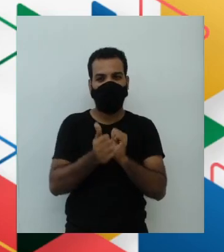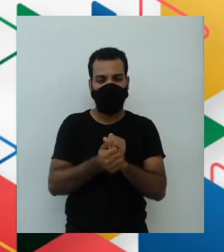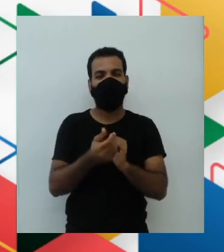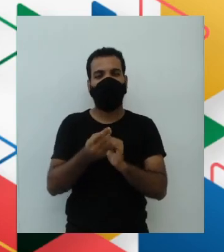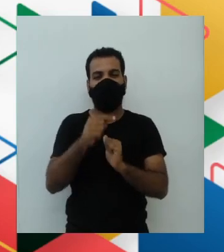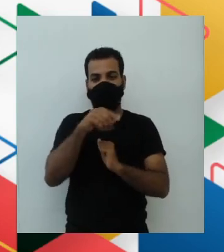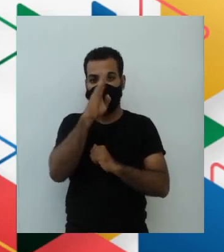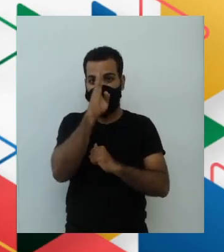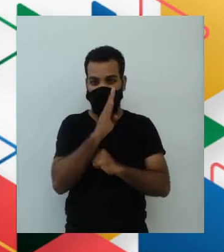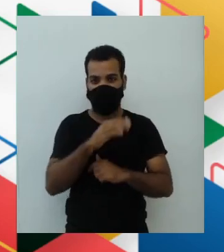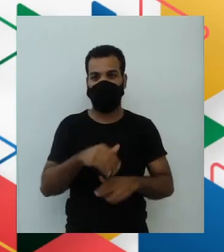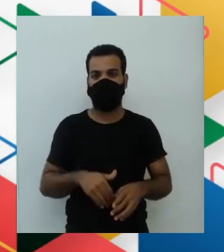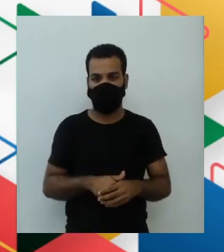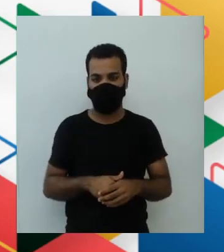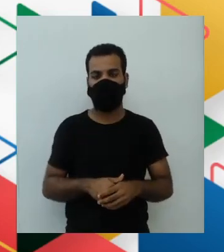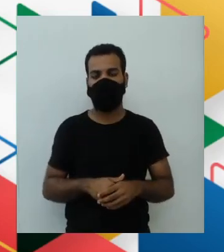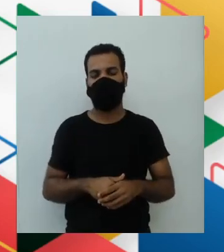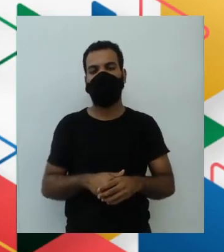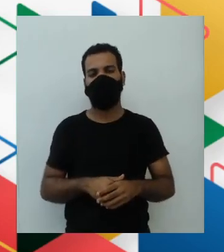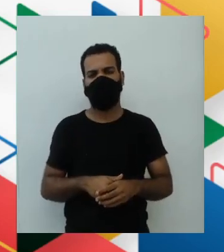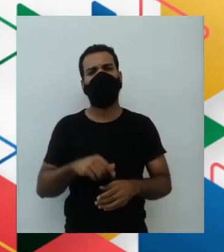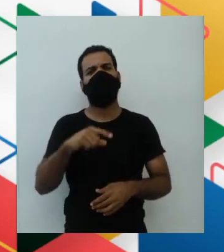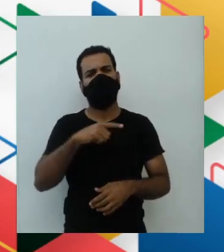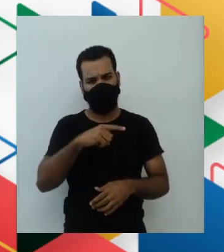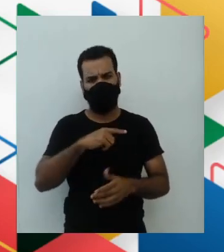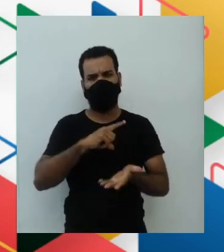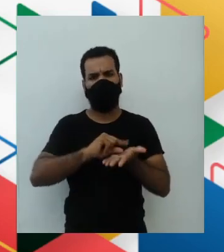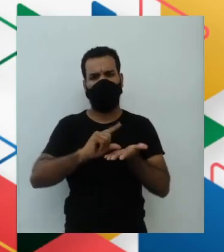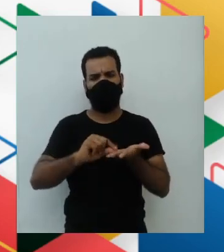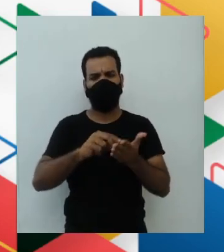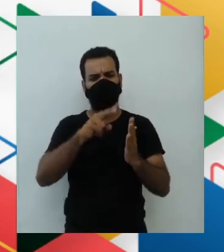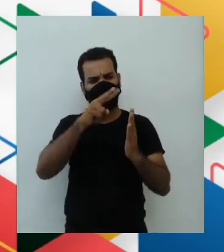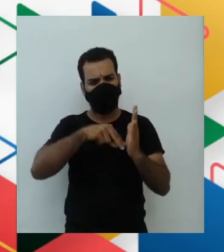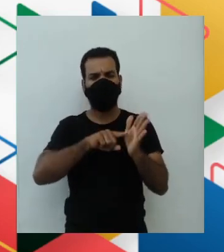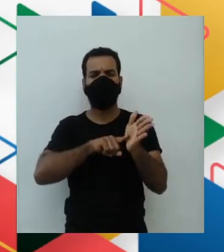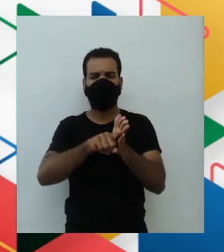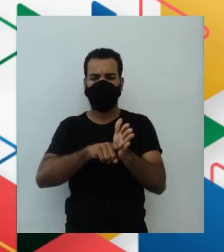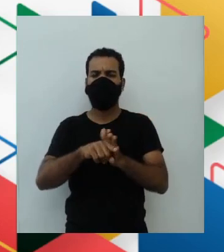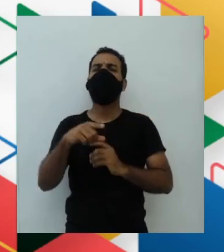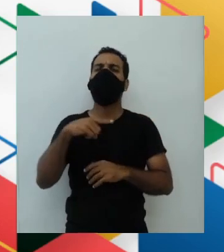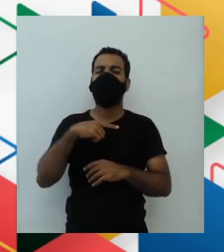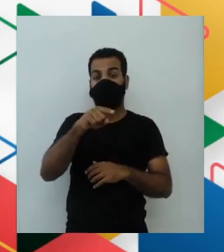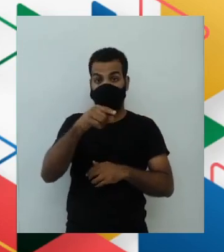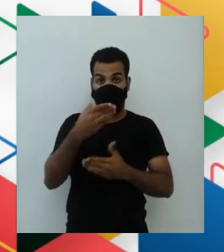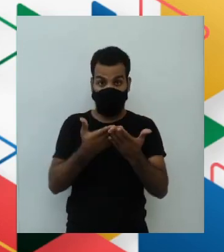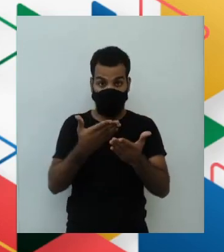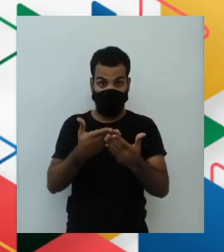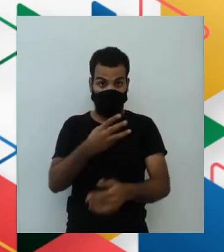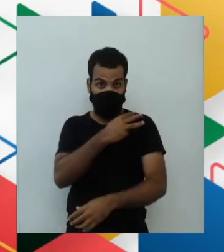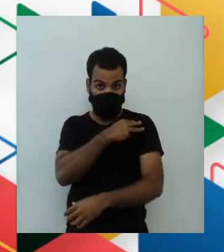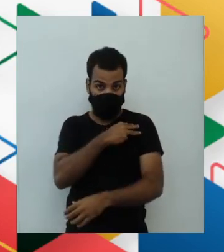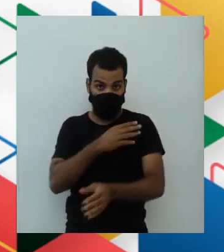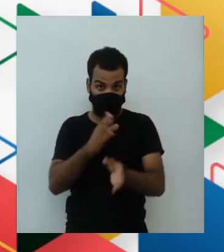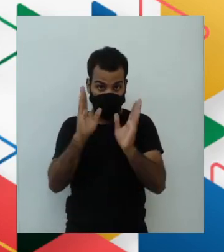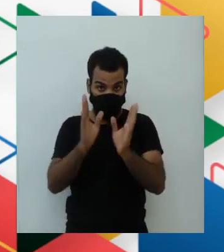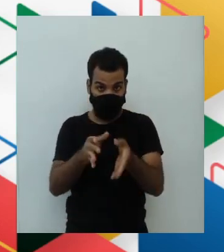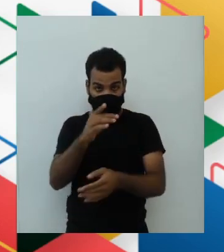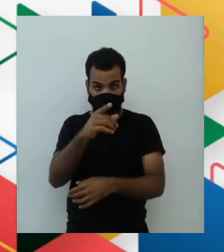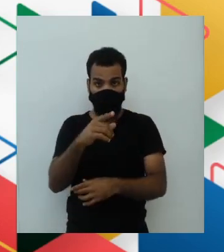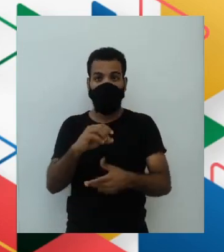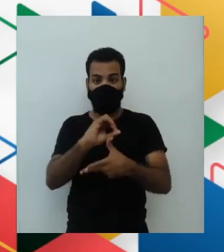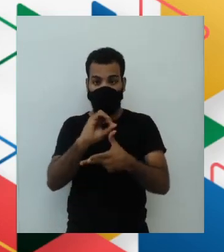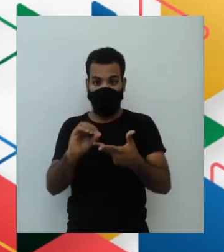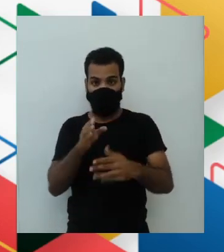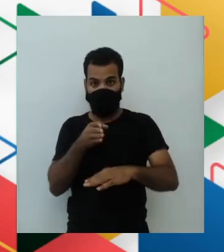no Brasil. Tem muitos artigos importantes falando sobre isso. E você que é estudante do terceiro ano, que está em ano de